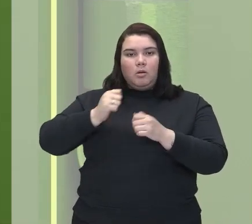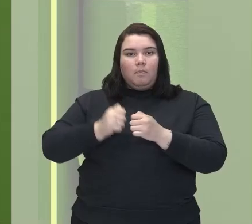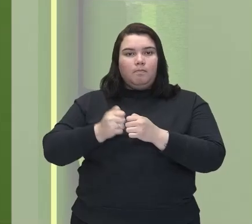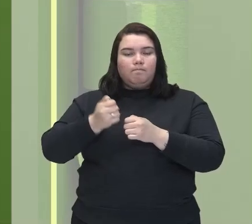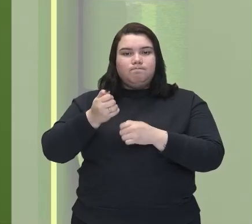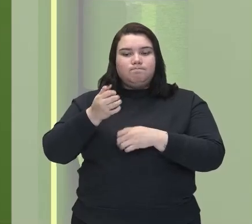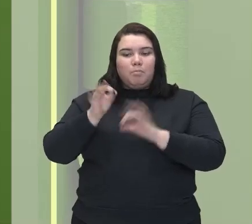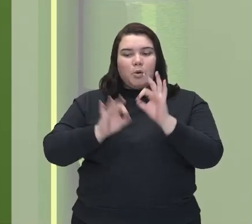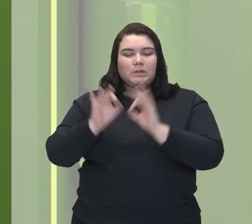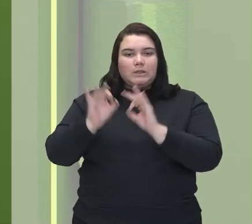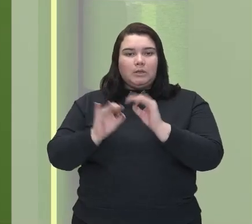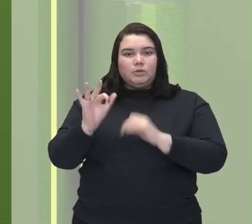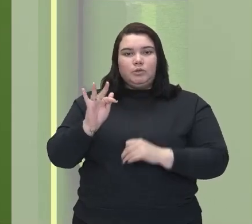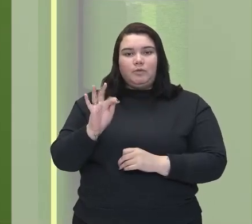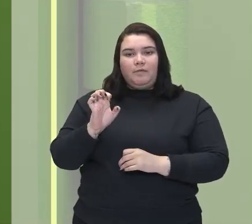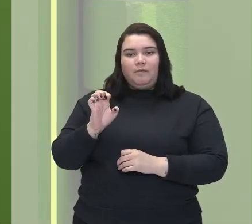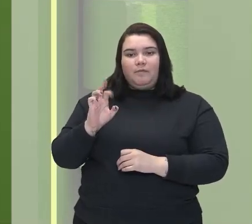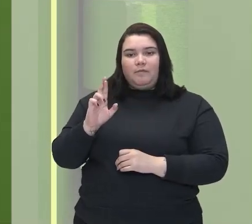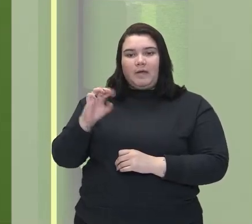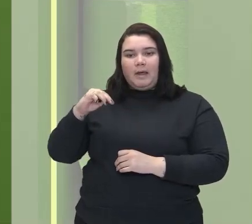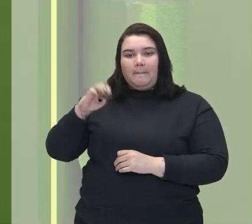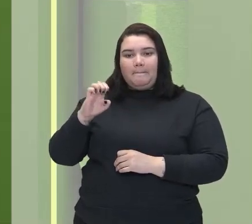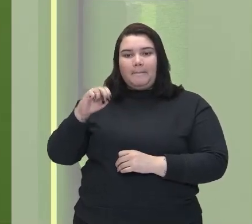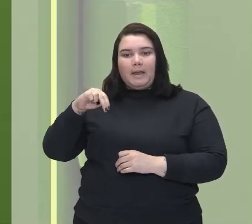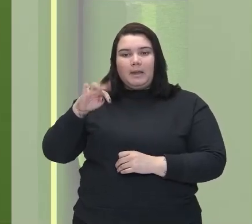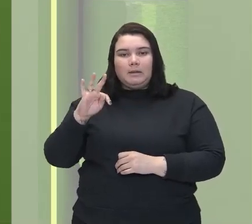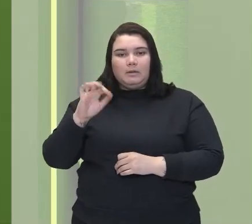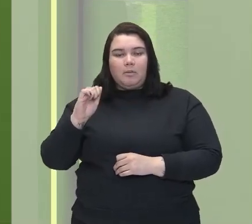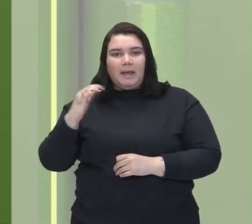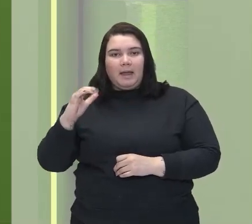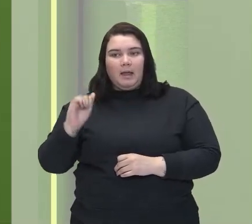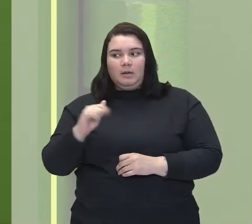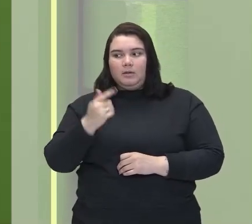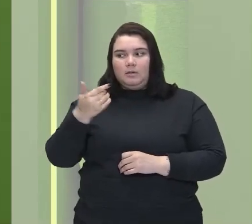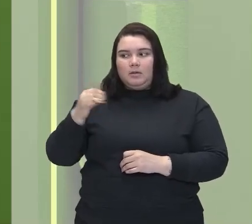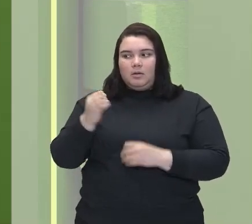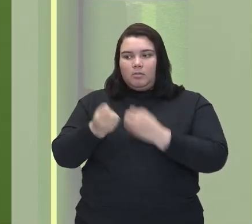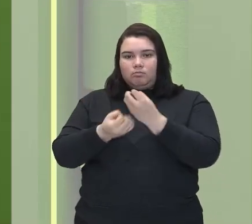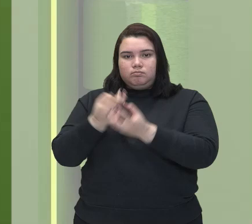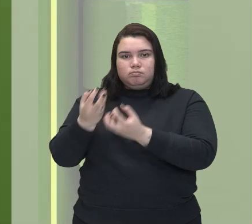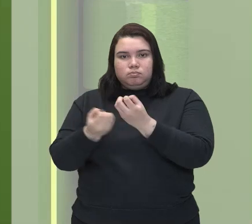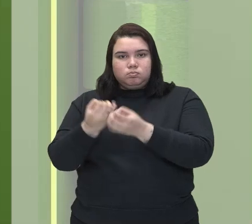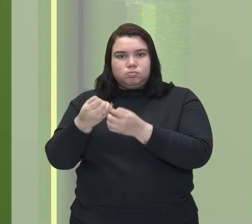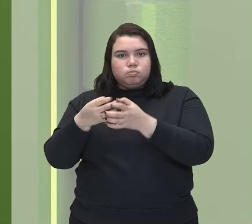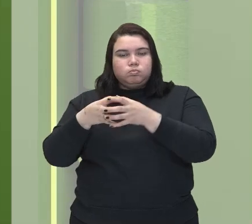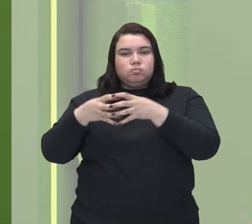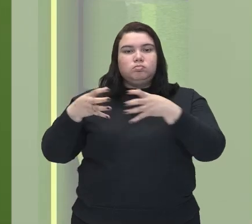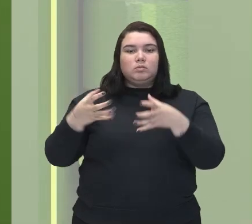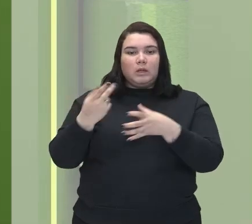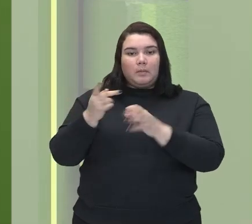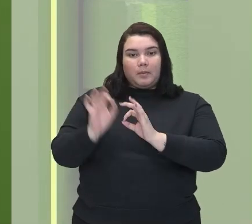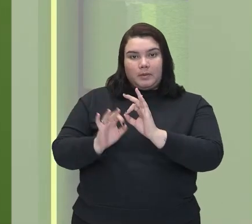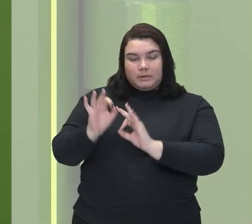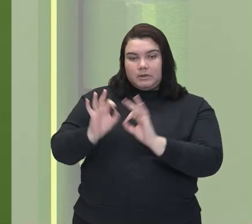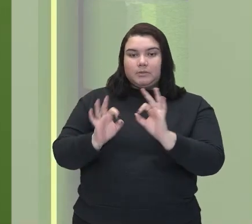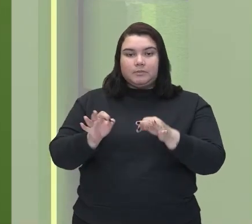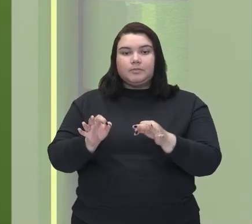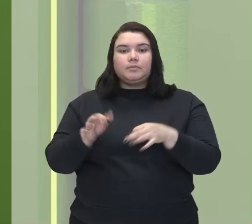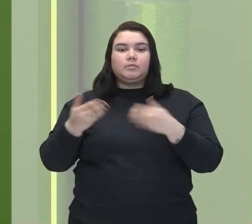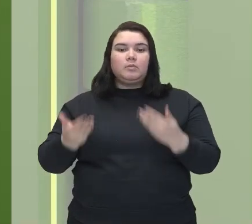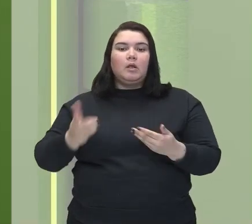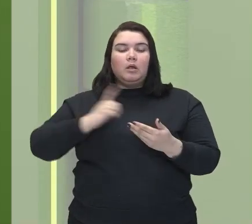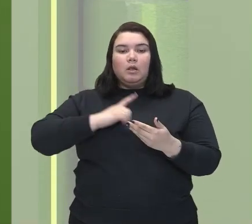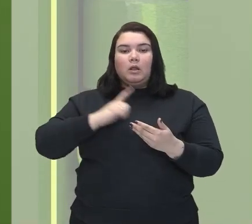são substâncias que a gente acha que é a mesma coisa, mas de acordo com o desvio do plano da luz, um é a